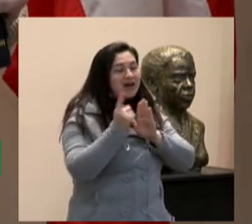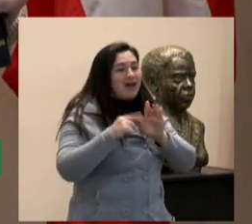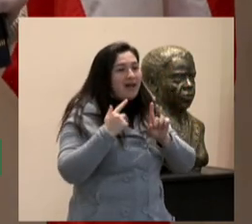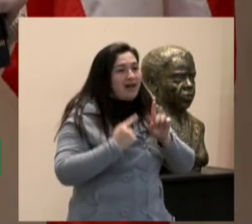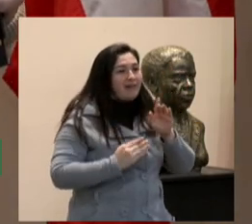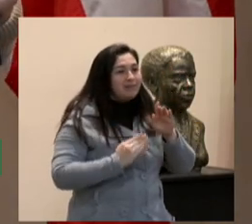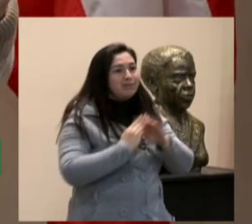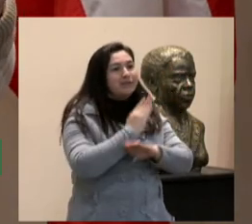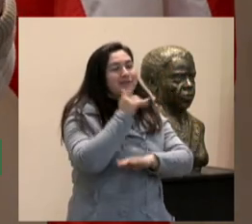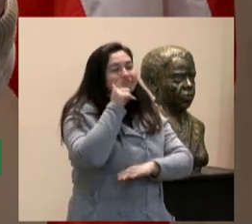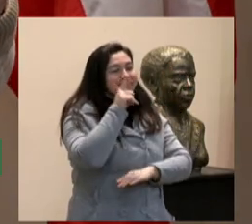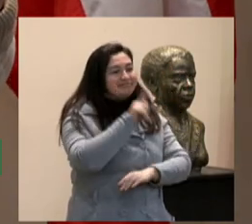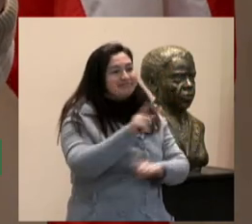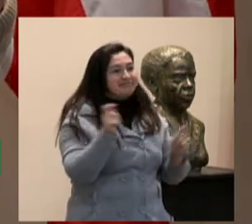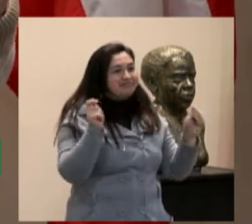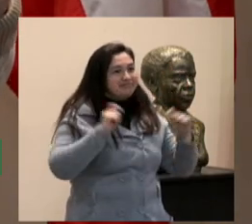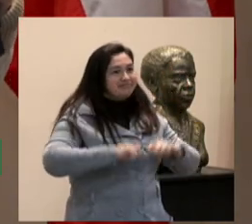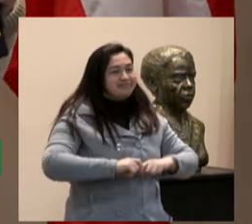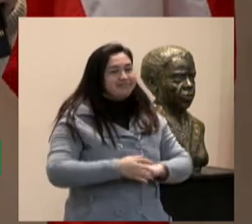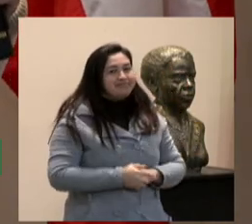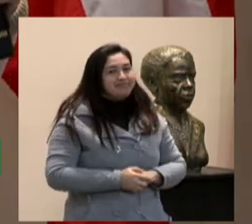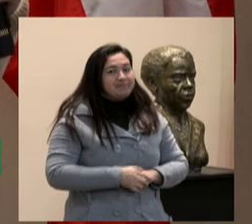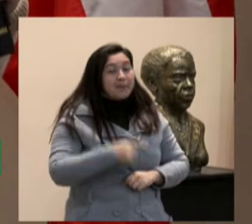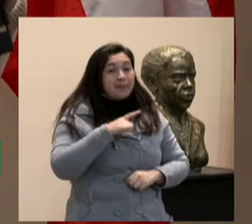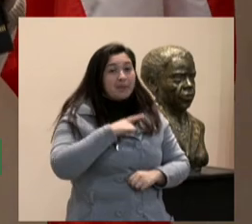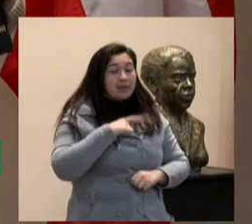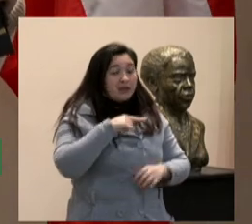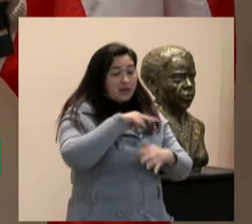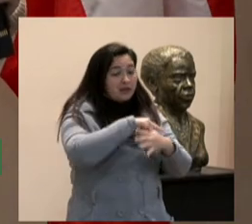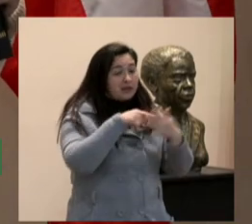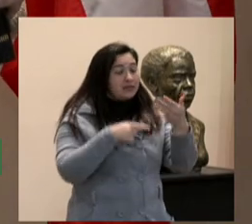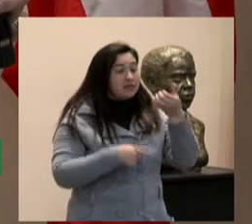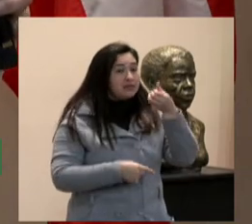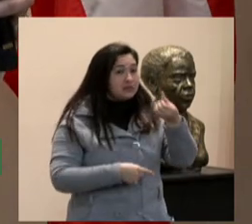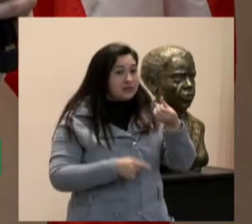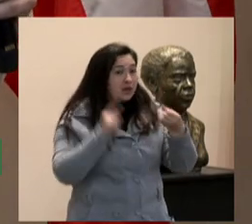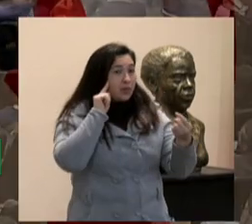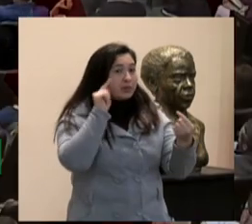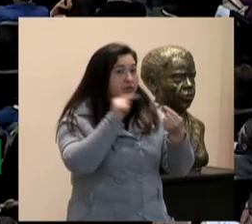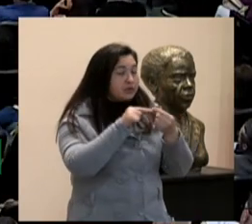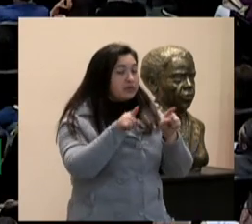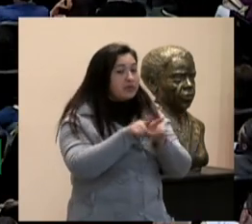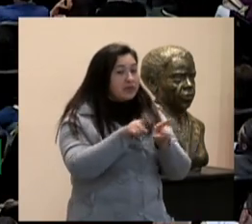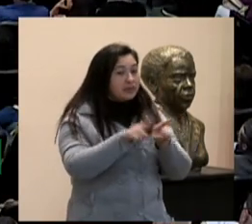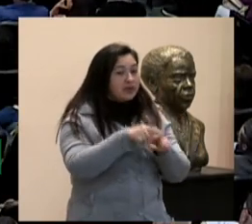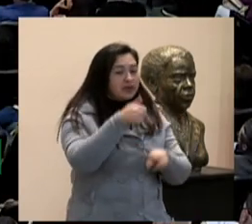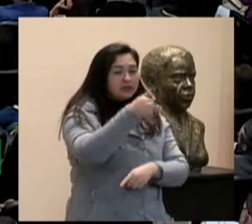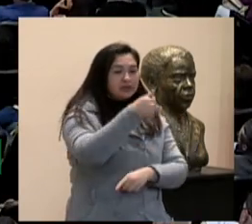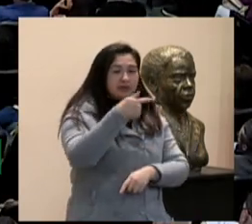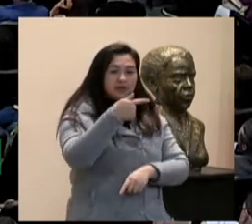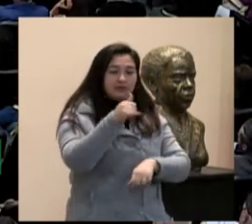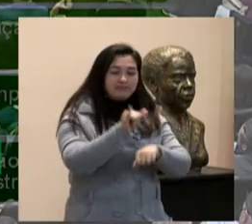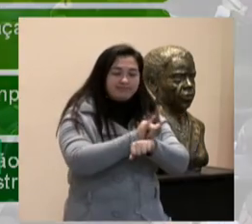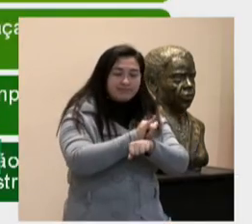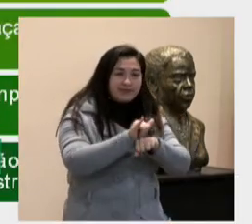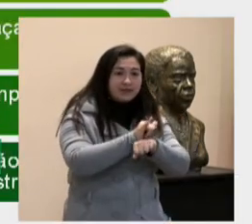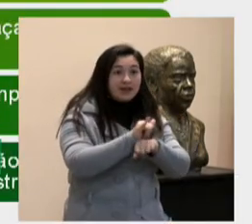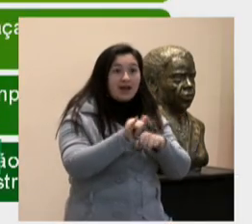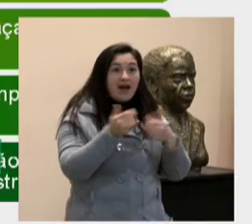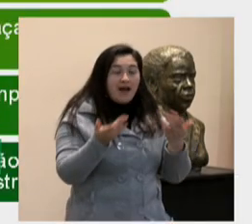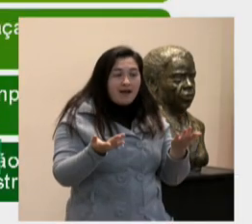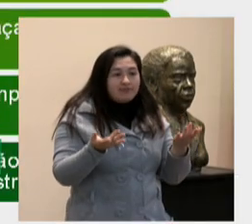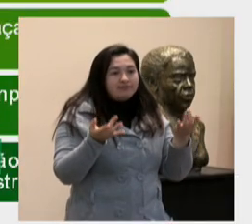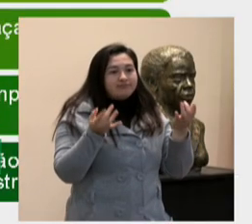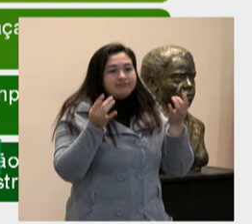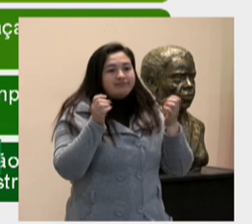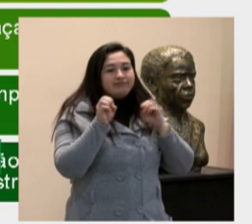avanço nesse sentido. A gente tem 6 metas e 17 estratégias. E, por fim, a educação especial